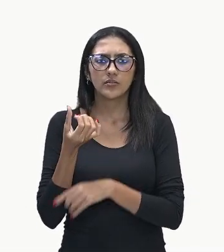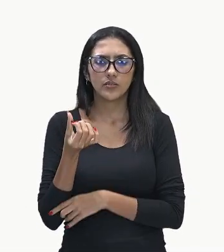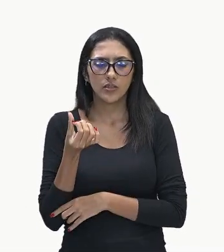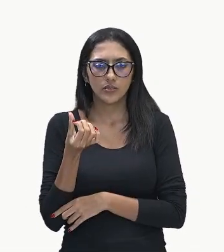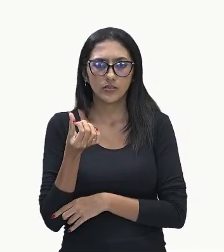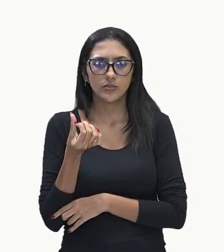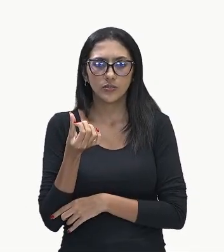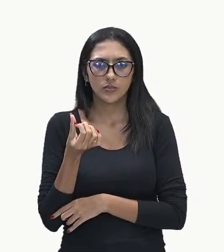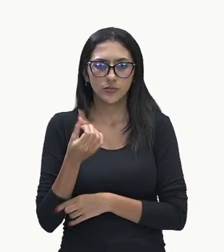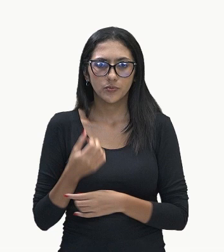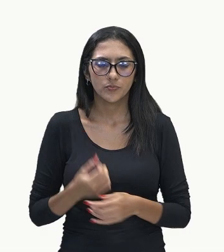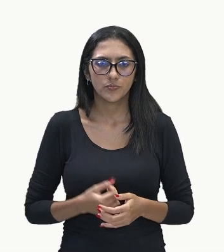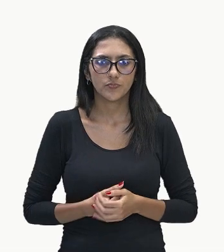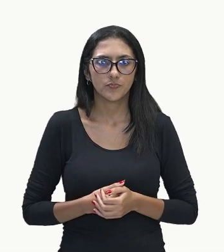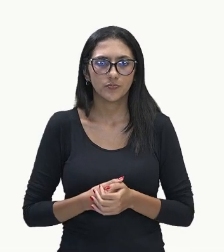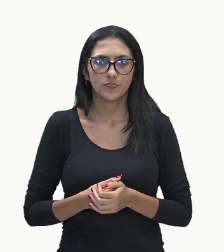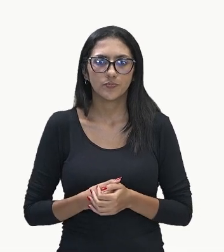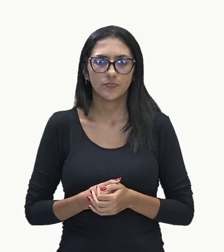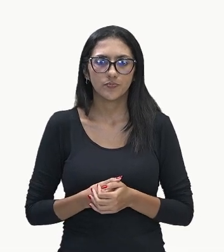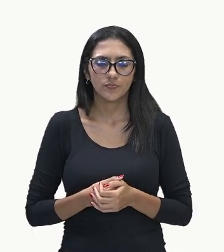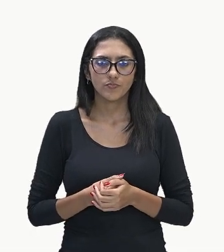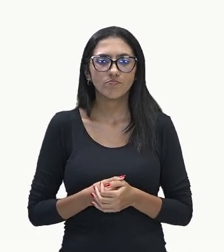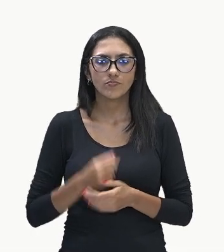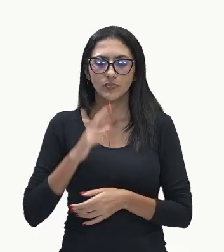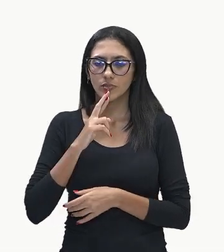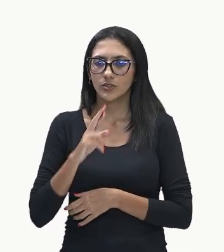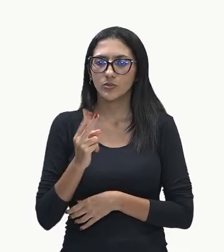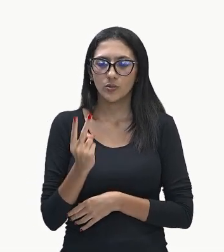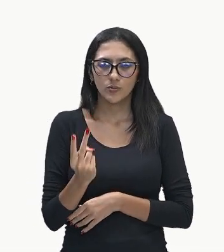6 e tira 4. Quanto vai restar?